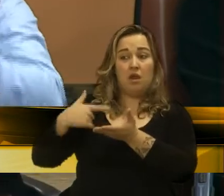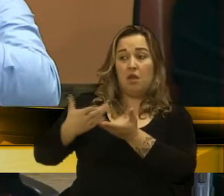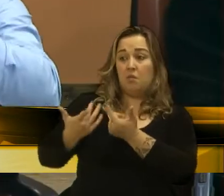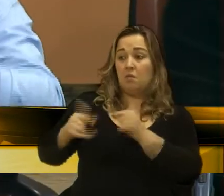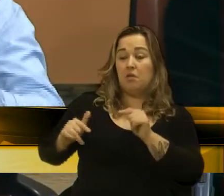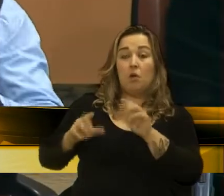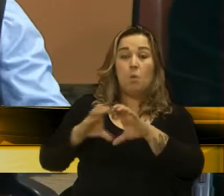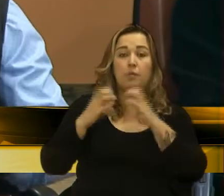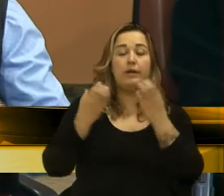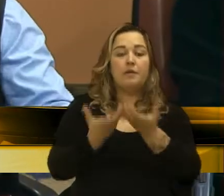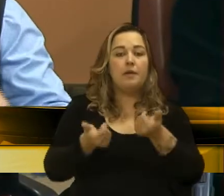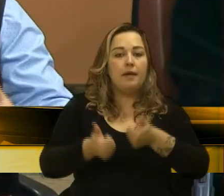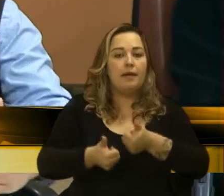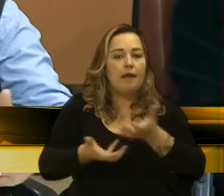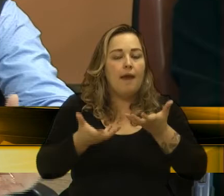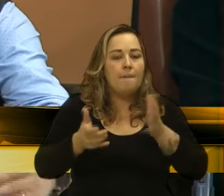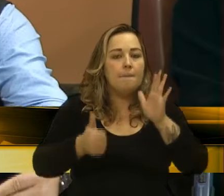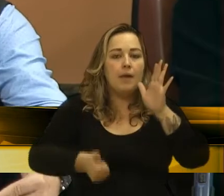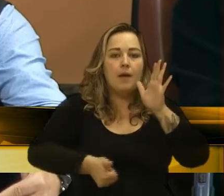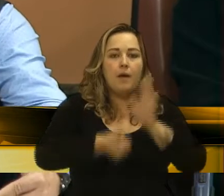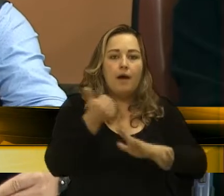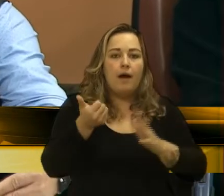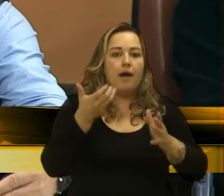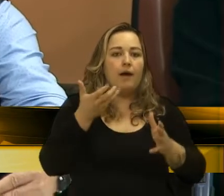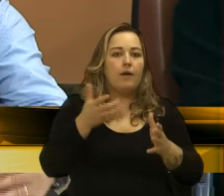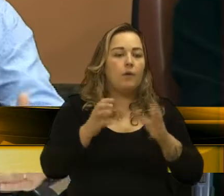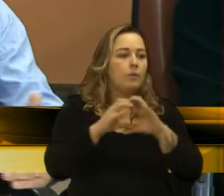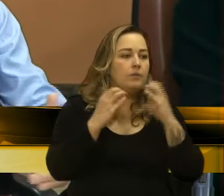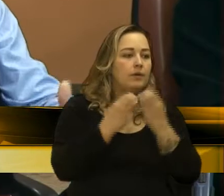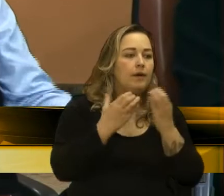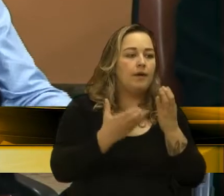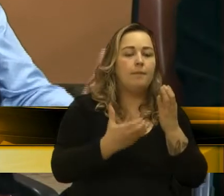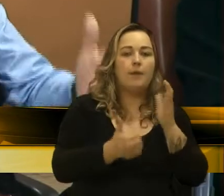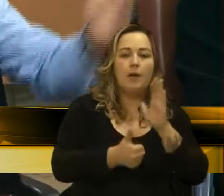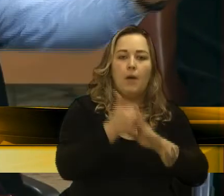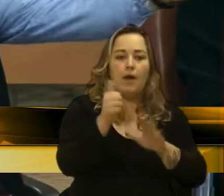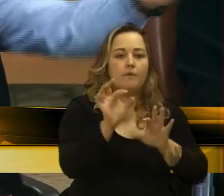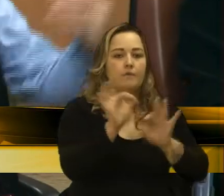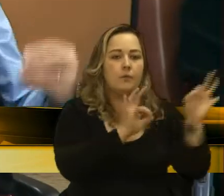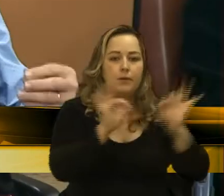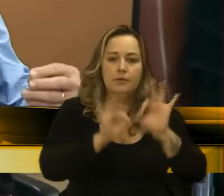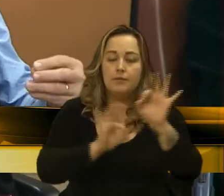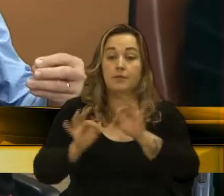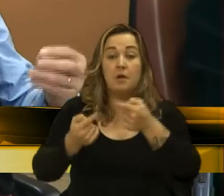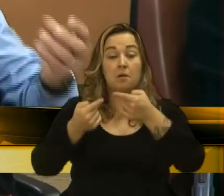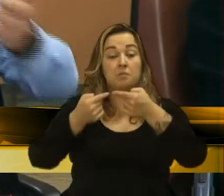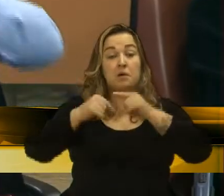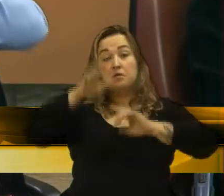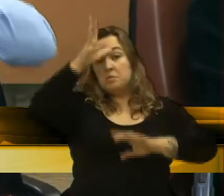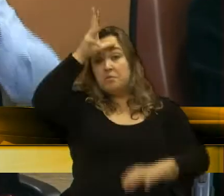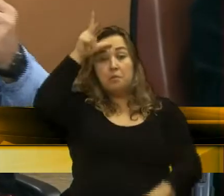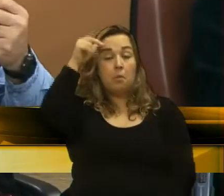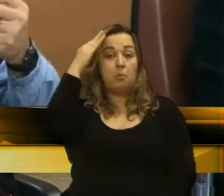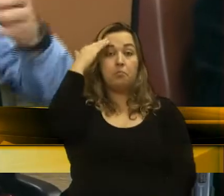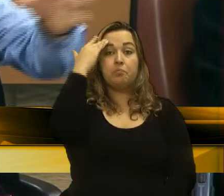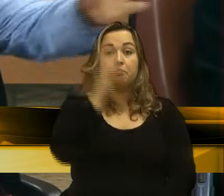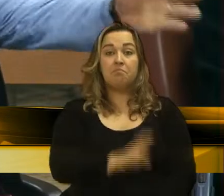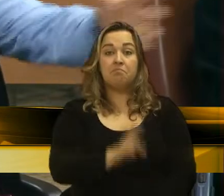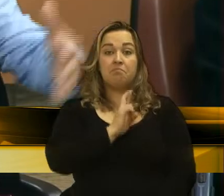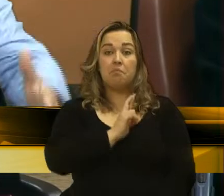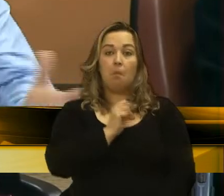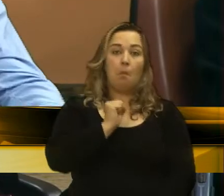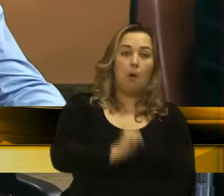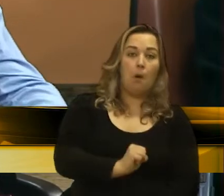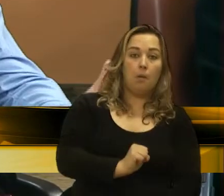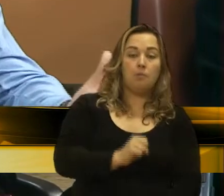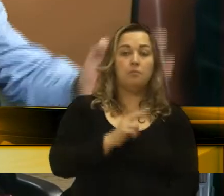praça, o poder público não sabe me dizer a forma de fazer isso. Então, a resposta da secretária é isso, ó. A comunidade quer